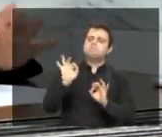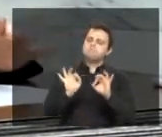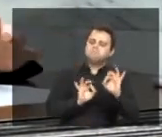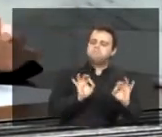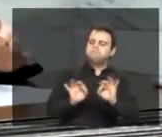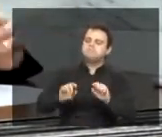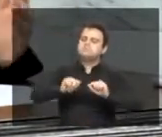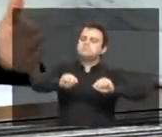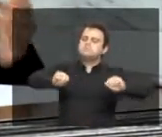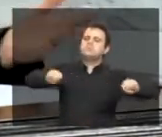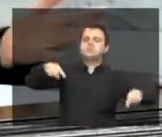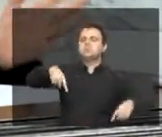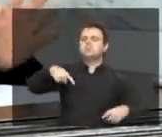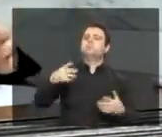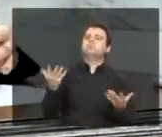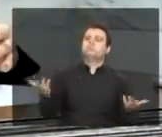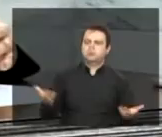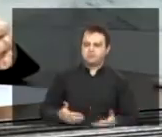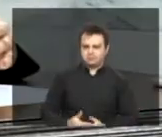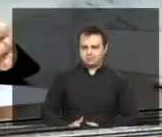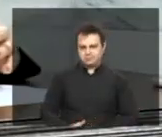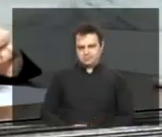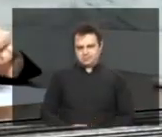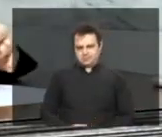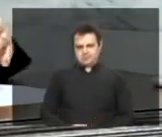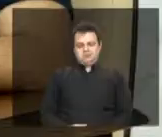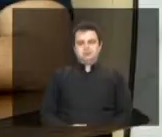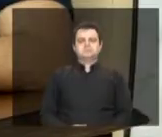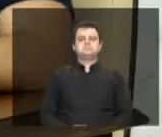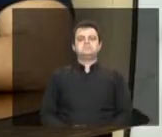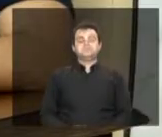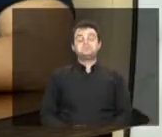casa nesse momento, quais projetos o senhor destaca? Bom,